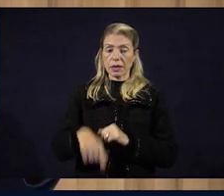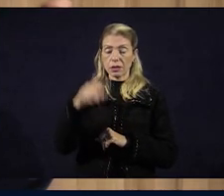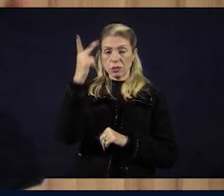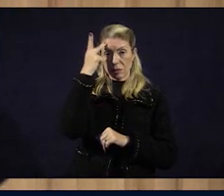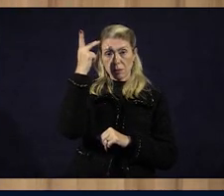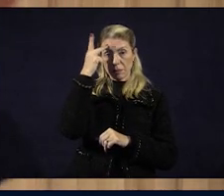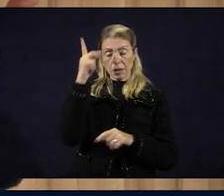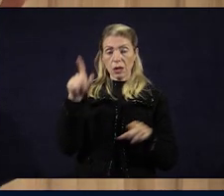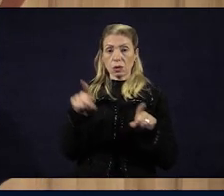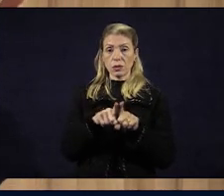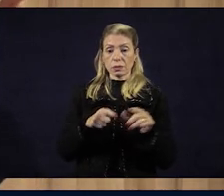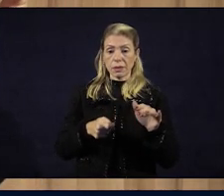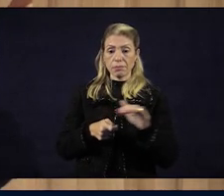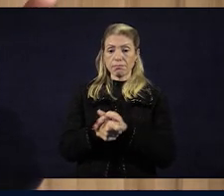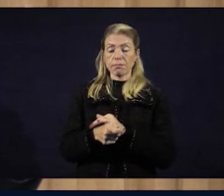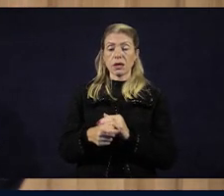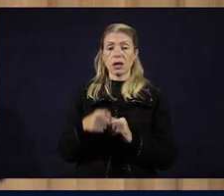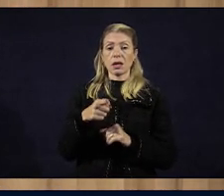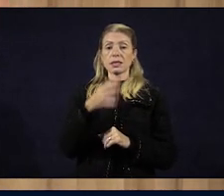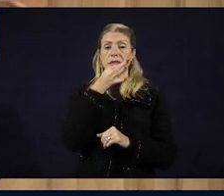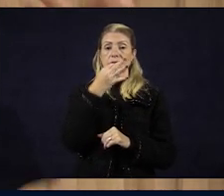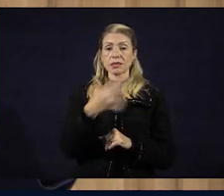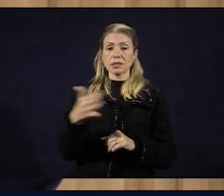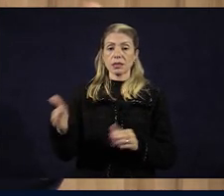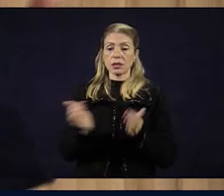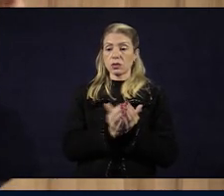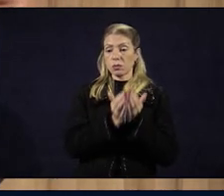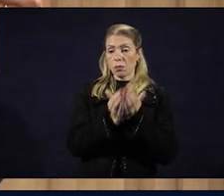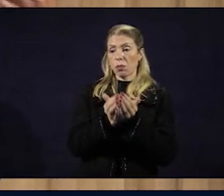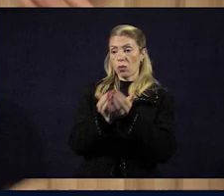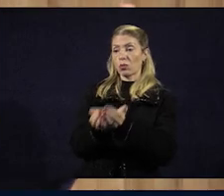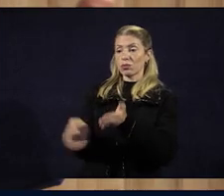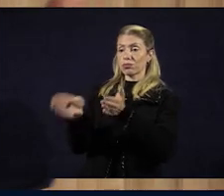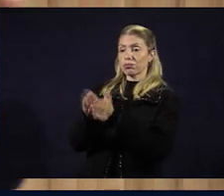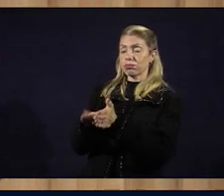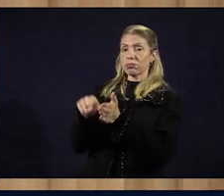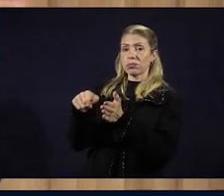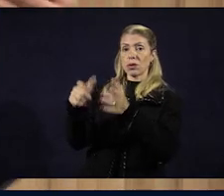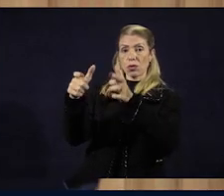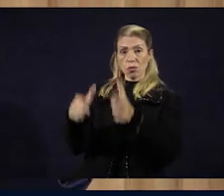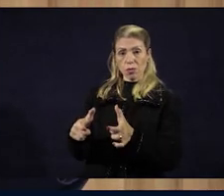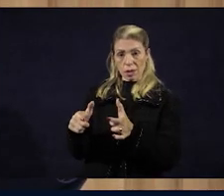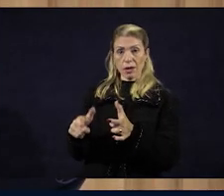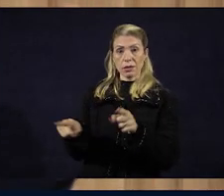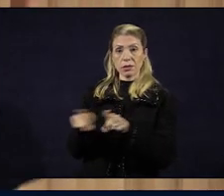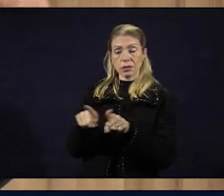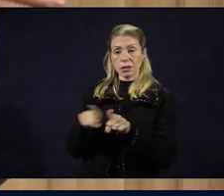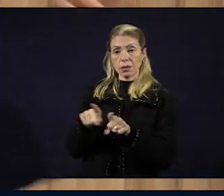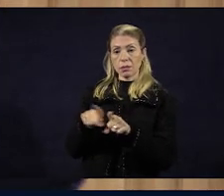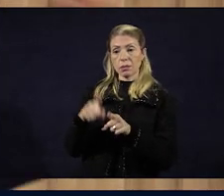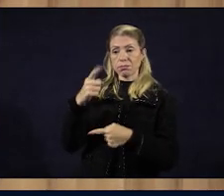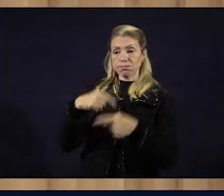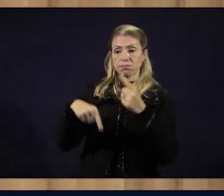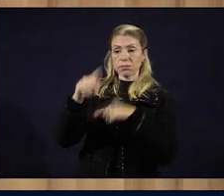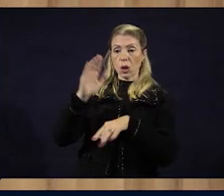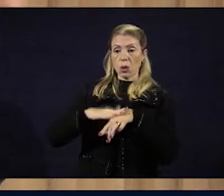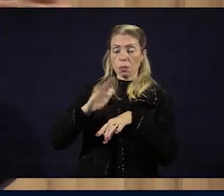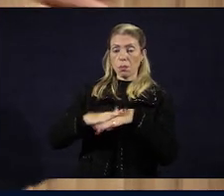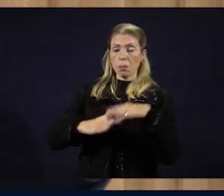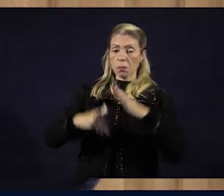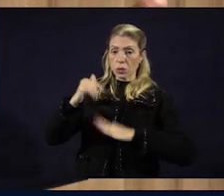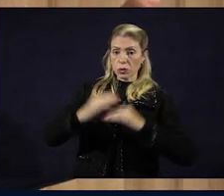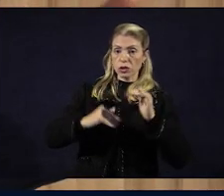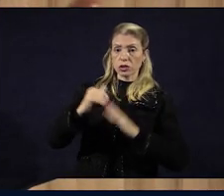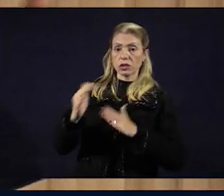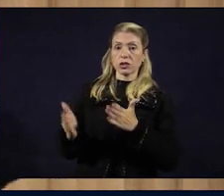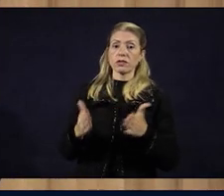Porto de Santos, né, que o ministro tem apoiado para transformar o nível de eficiência e produtividade no maior porto, como você disse,